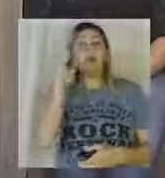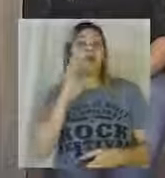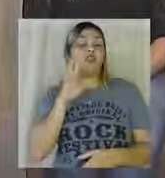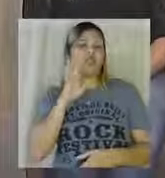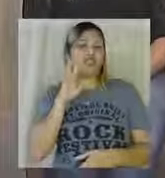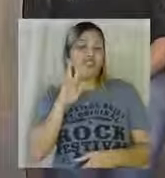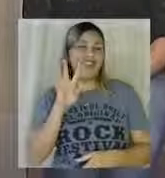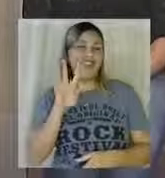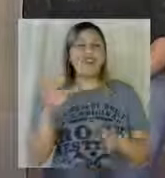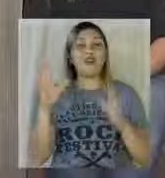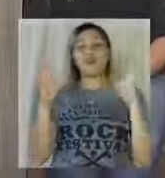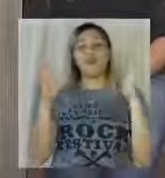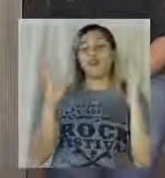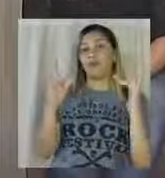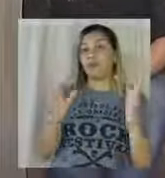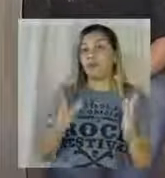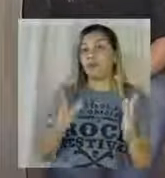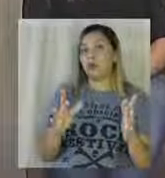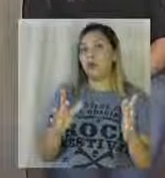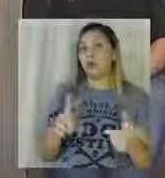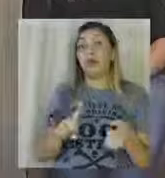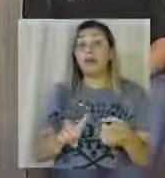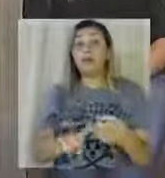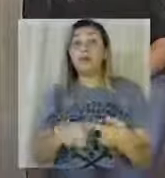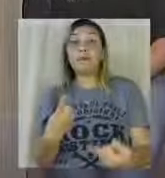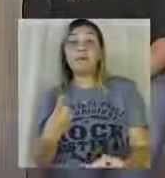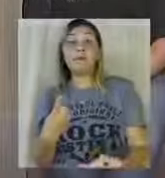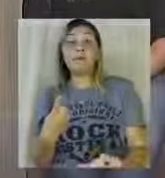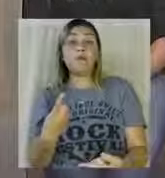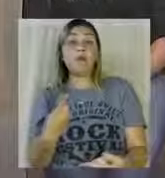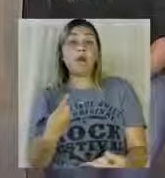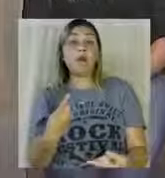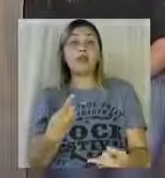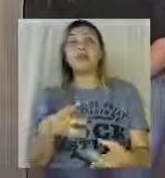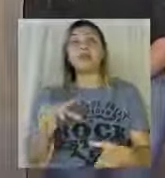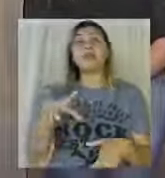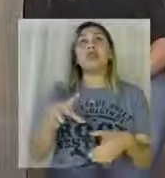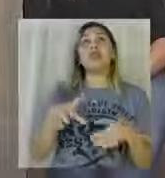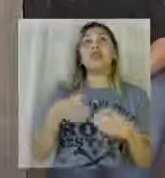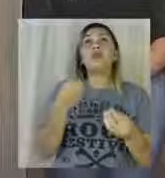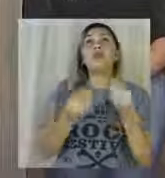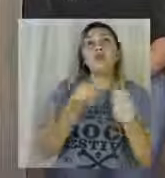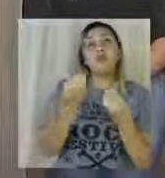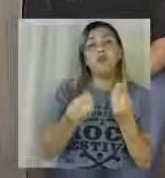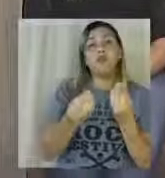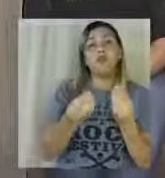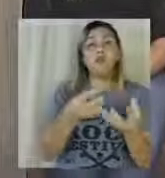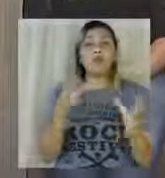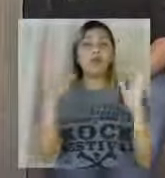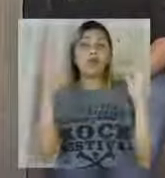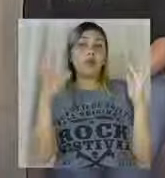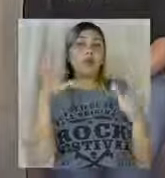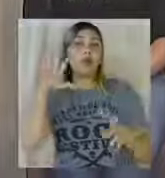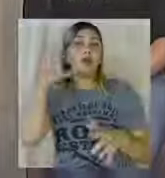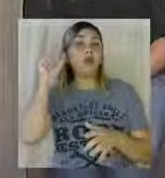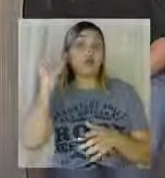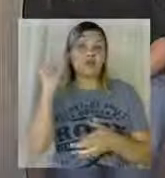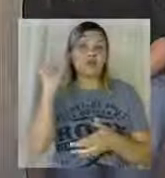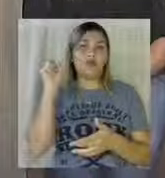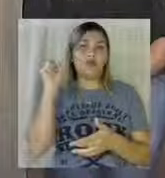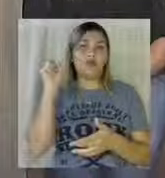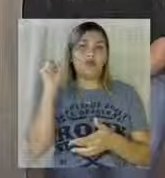tudo para namorar, mas só que não tem condição de namorar com o ouvinte, porque como ele não sabe Libras, ele vai querer